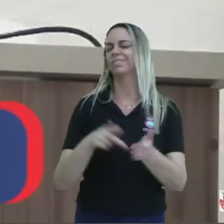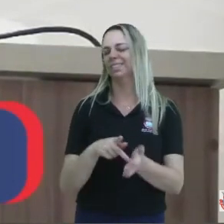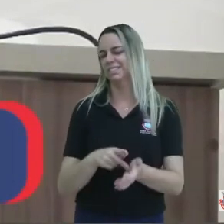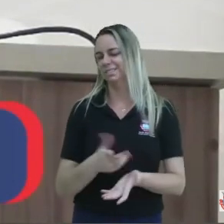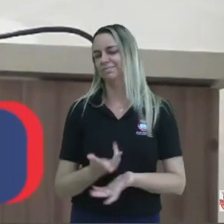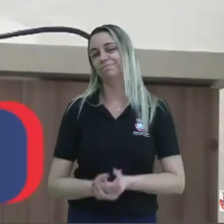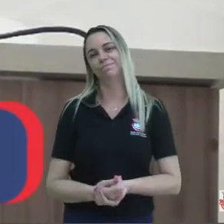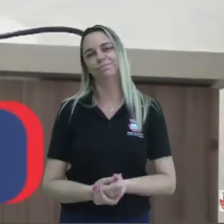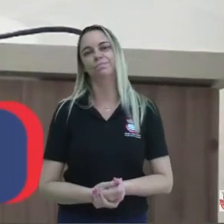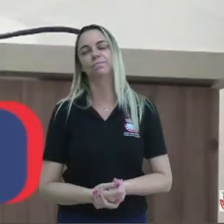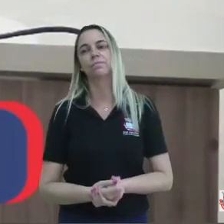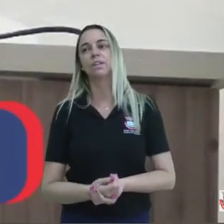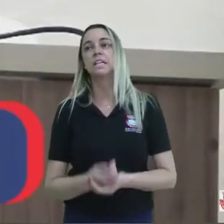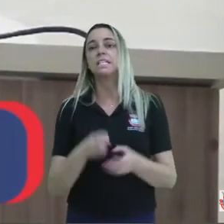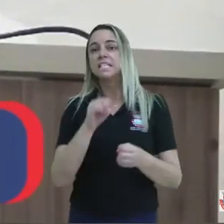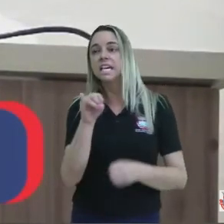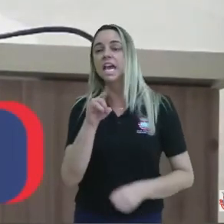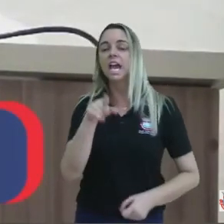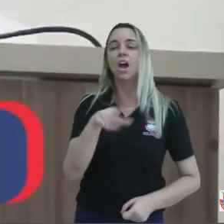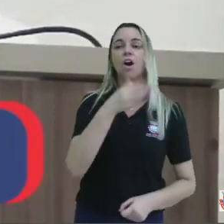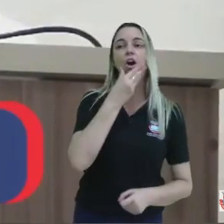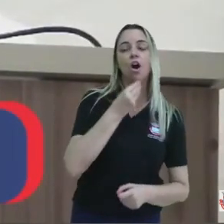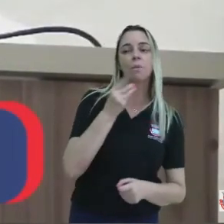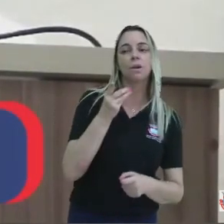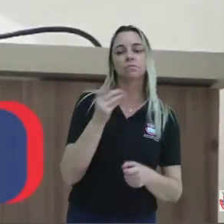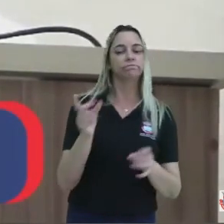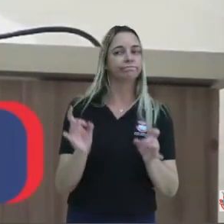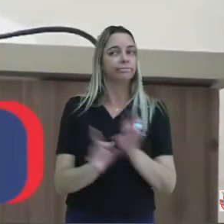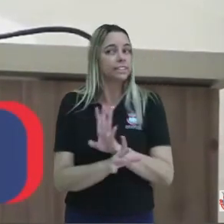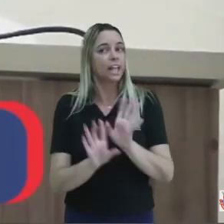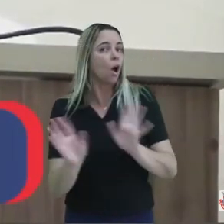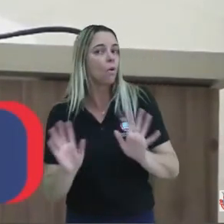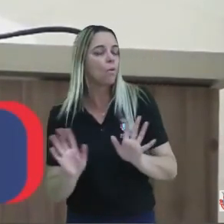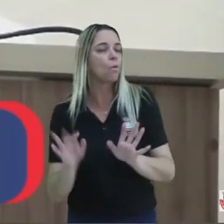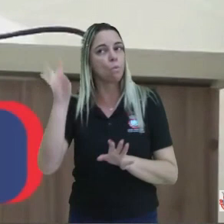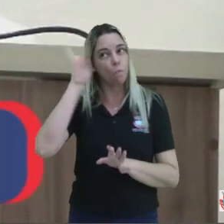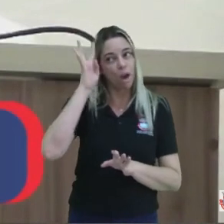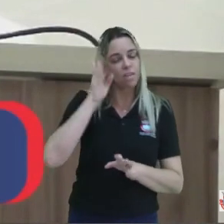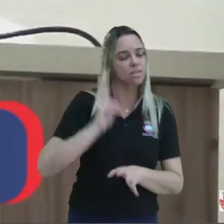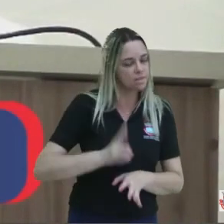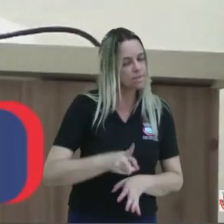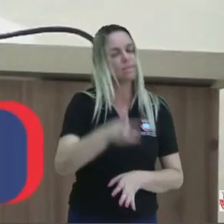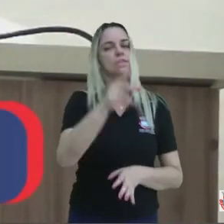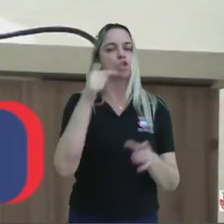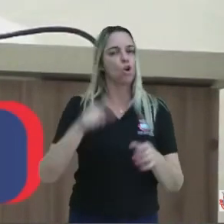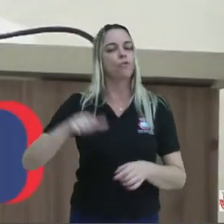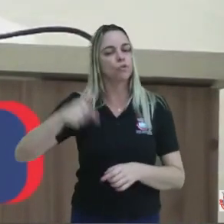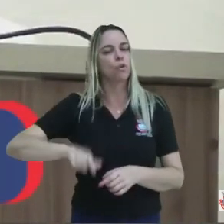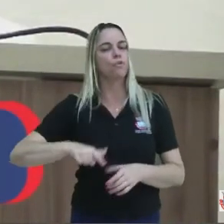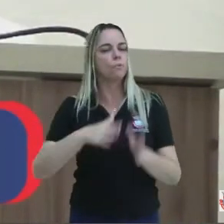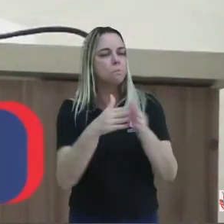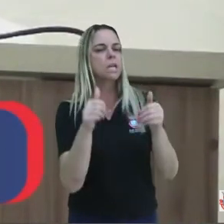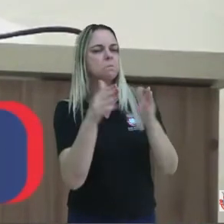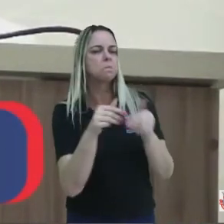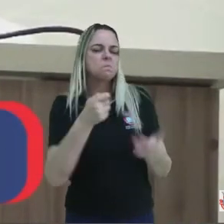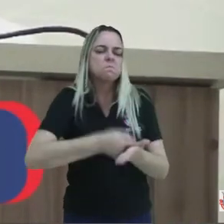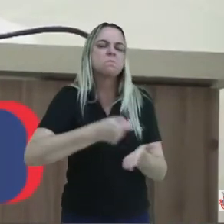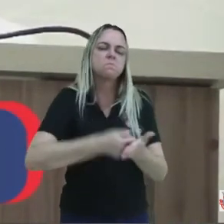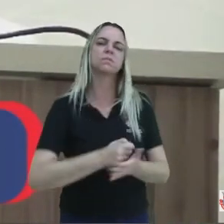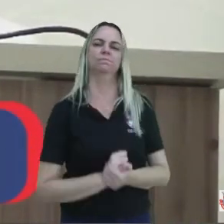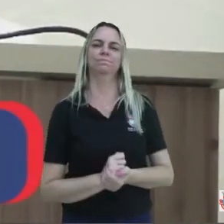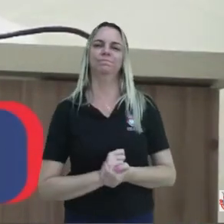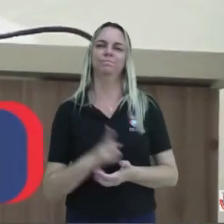possa explicar à nossa população como é que ele vai fazer com o abastecimento de água da nossa cidade,